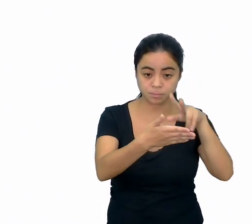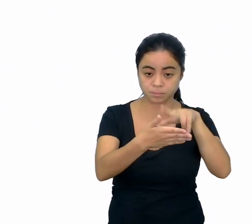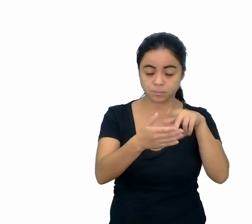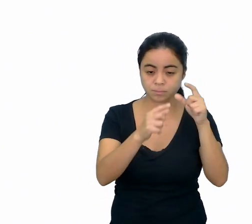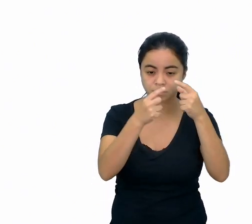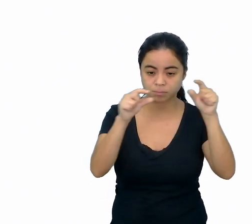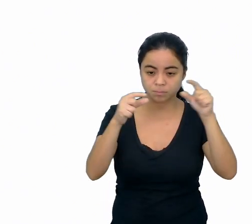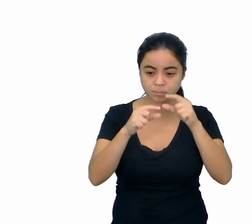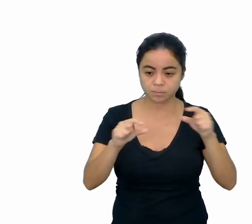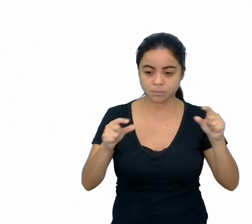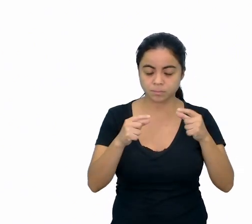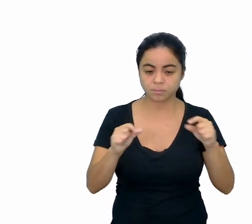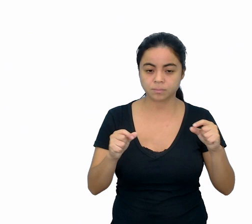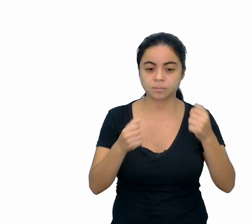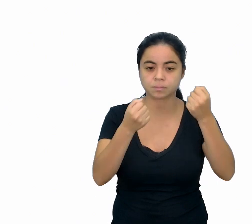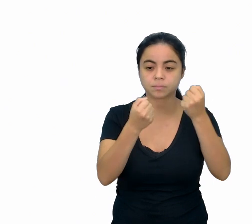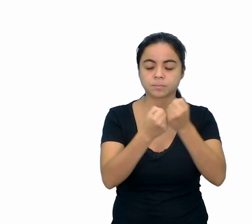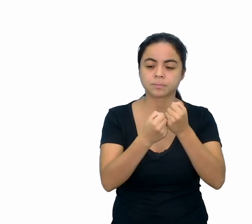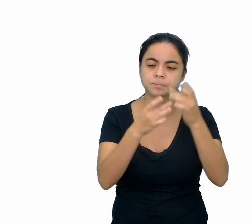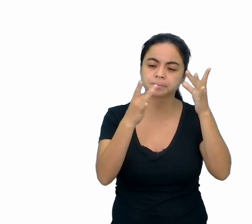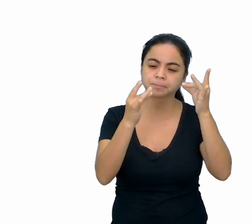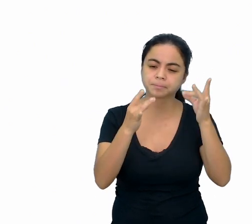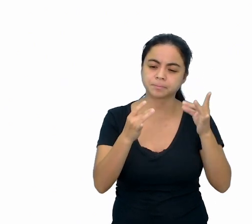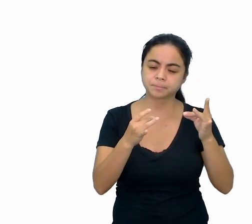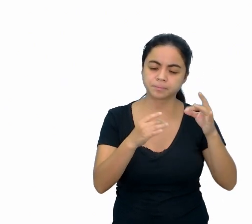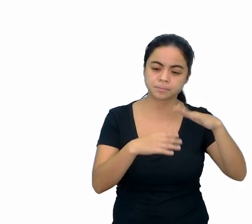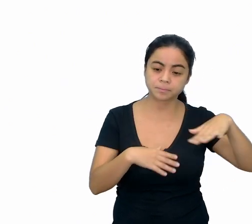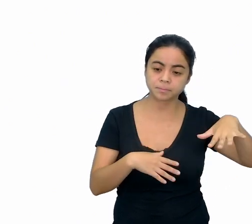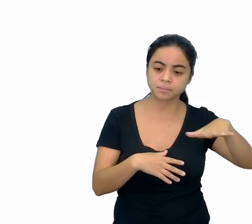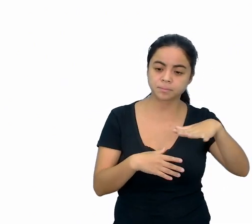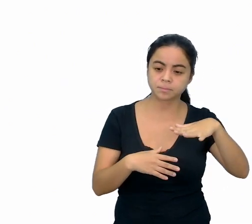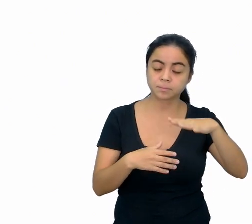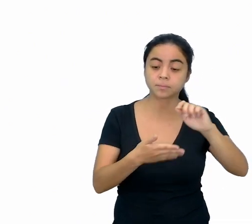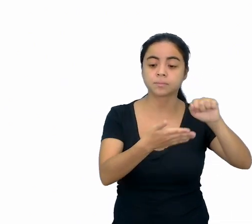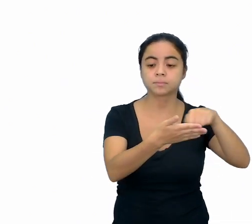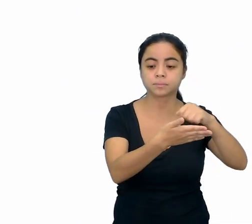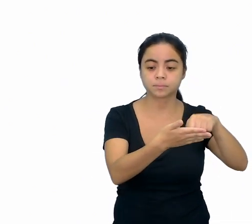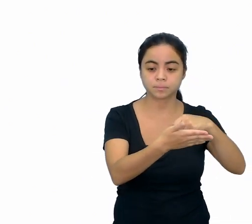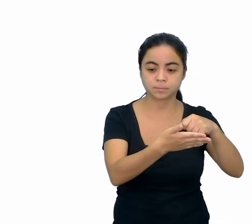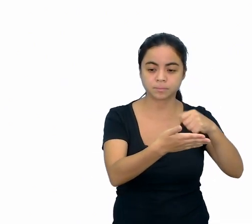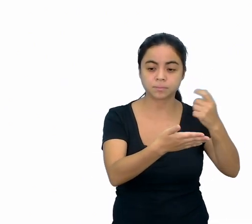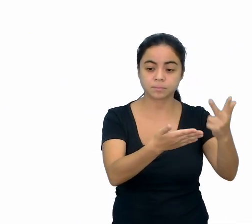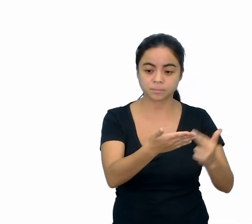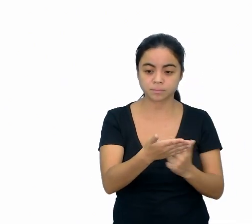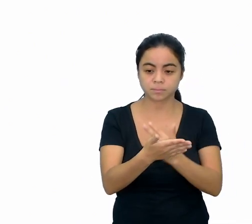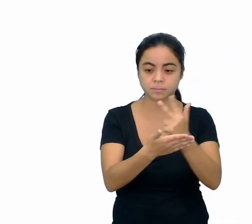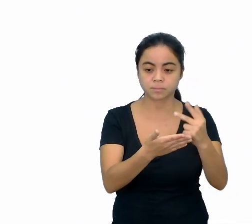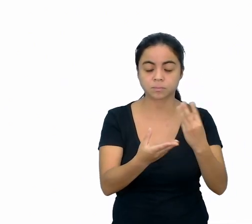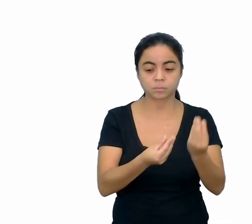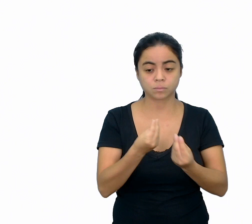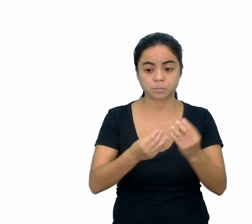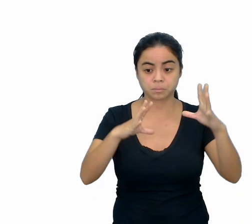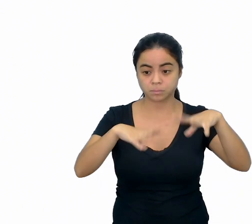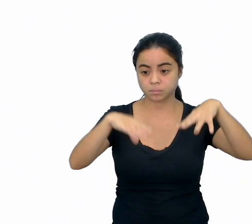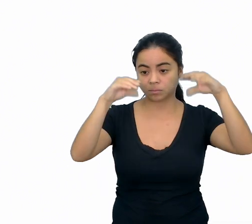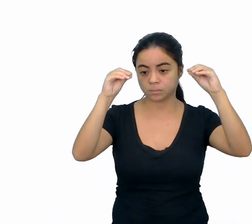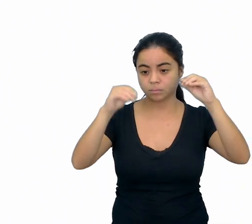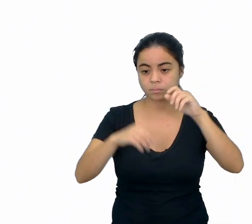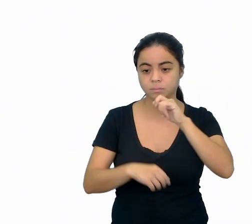que descrevem cenário e desenharão como imaginam ser um castelo. Professor,